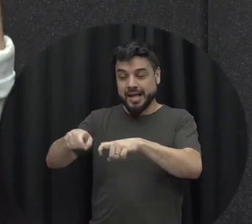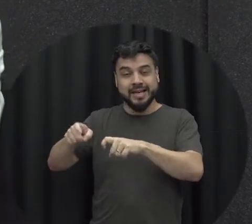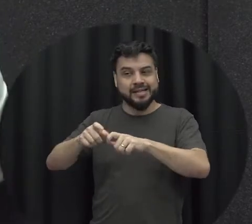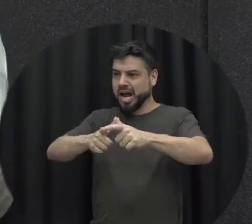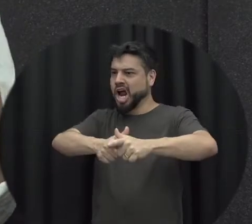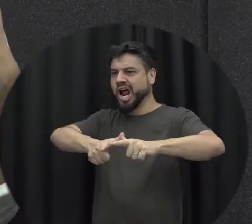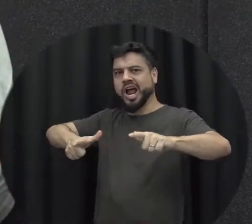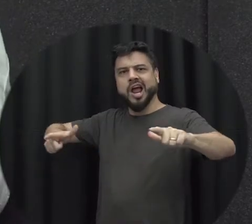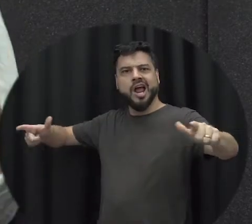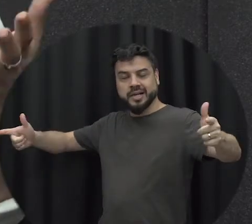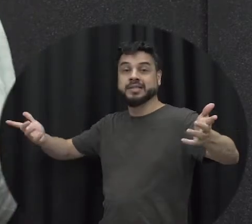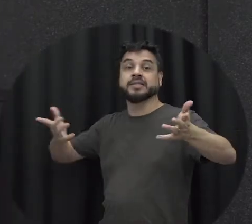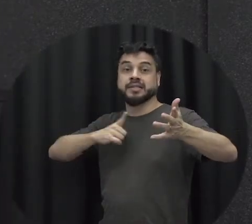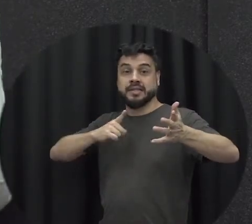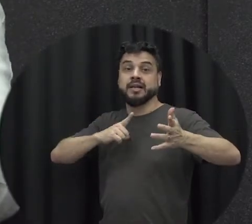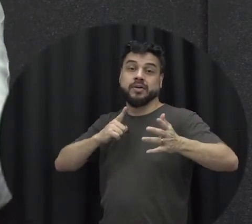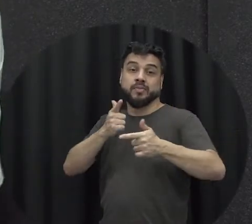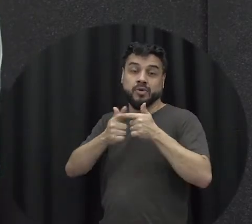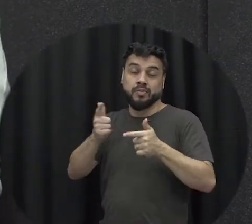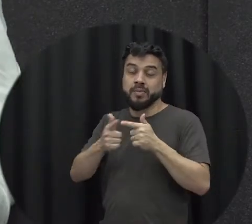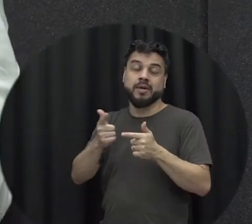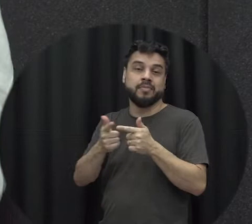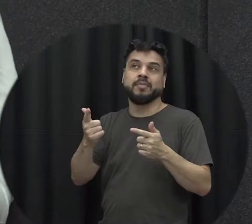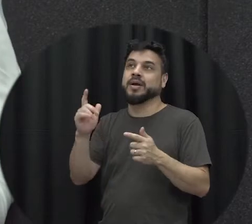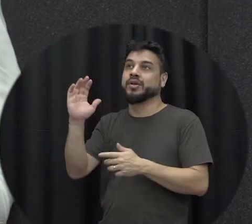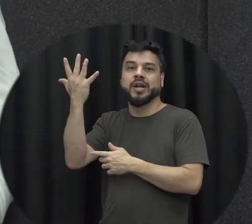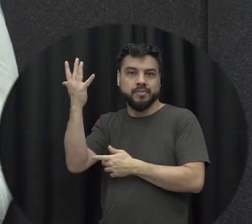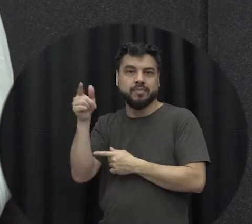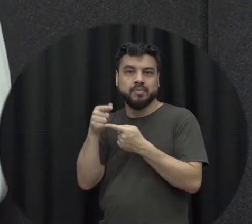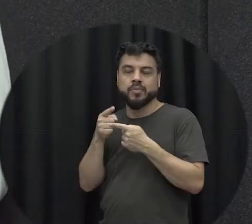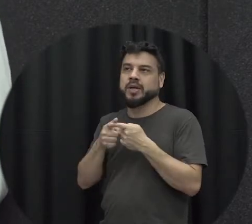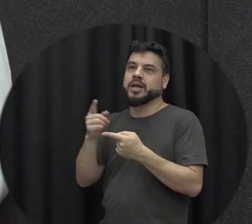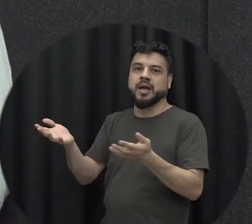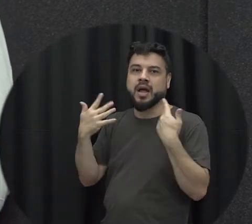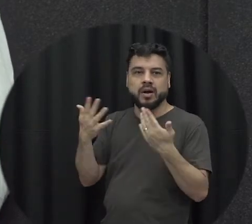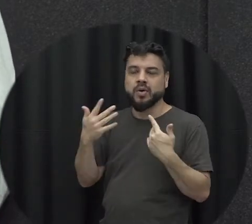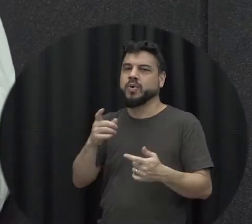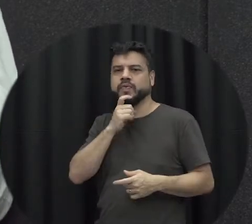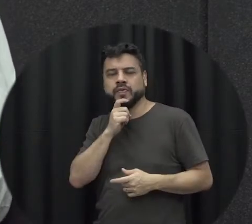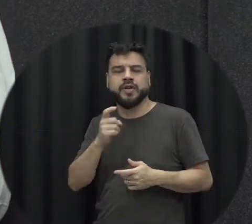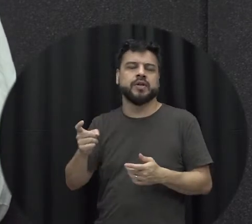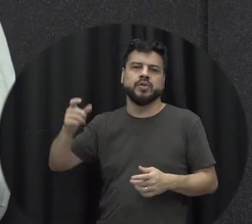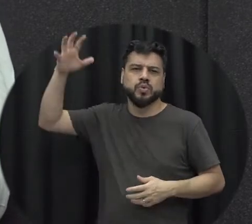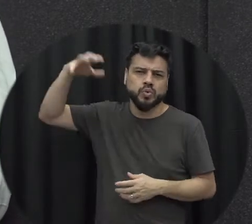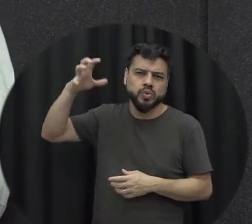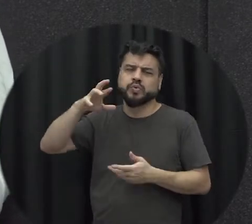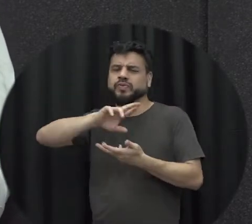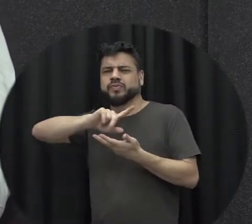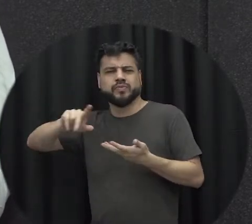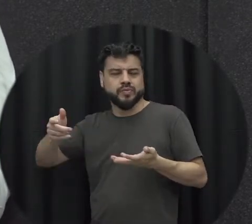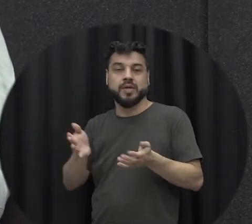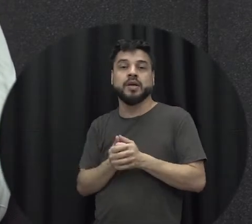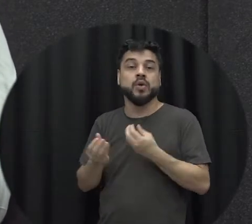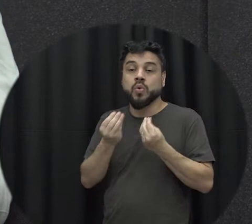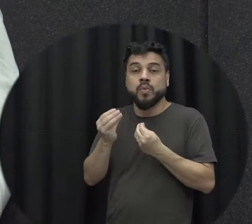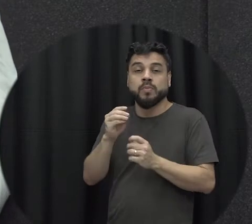um efeito ambiental, tá aberto, tem chuva, tem calor, tem temperatura. Como que pode se tornar viável essa aplicação